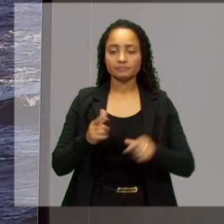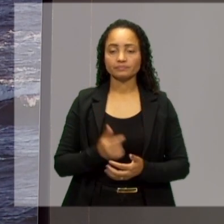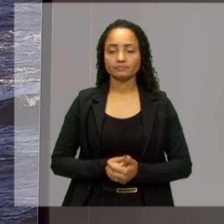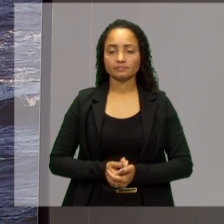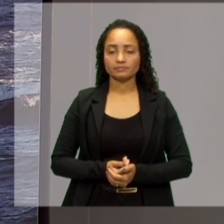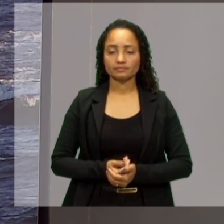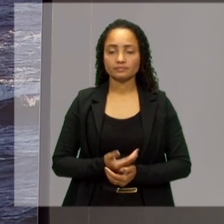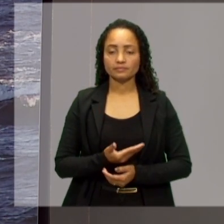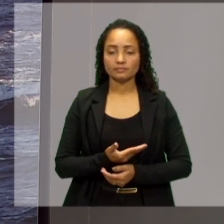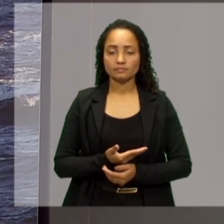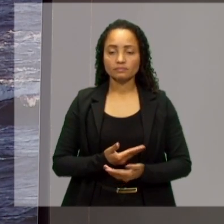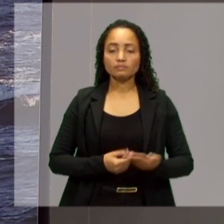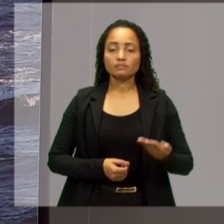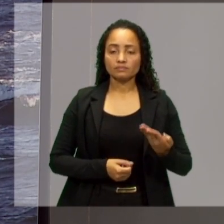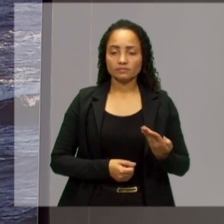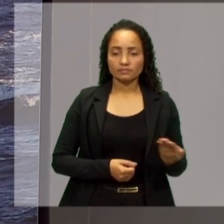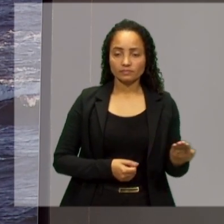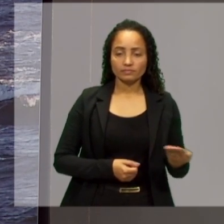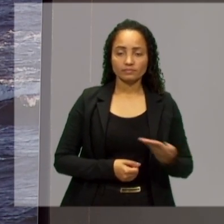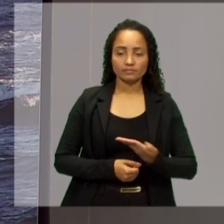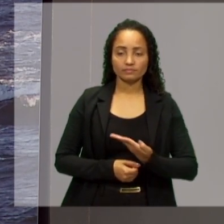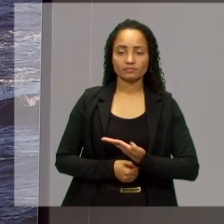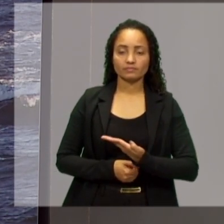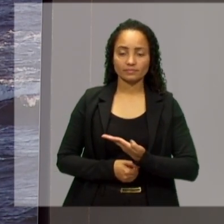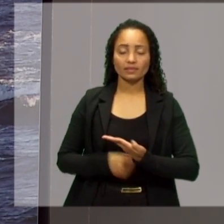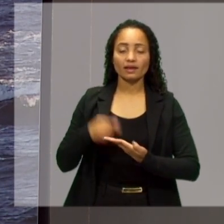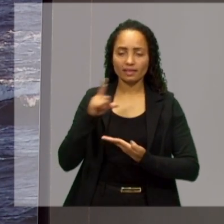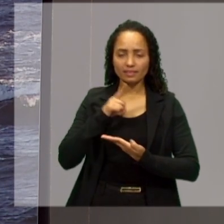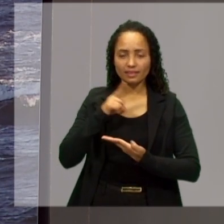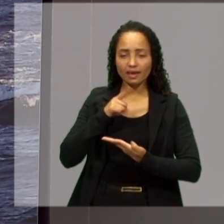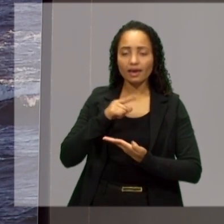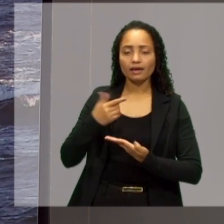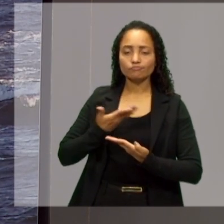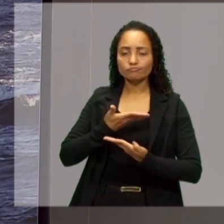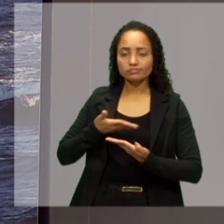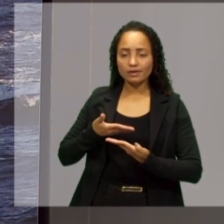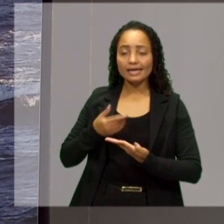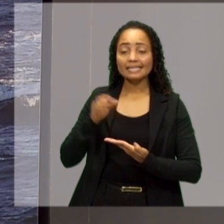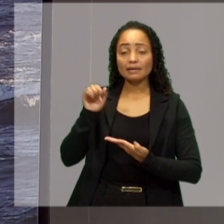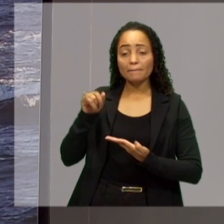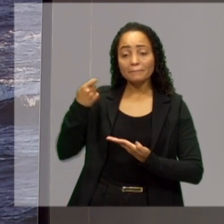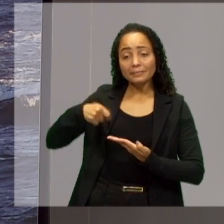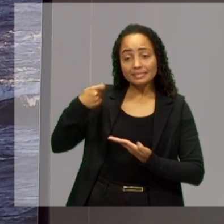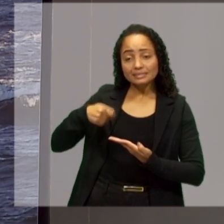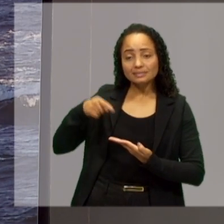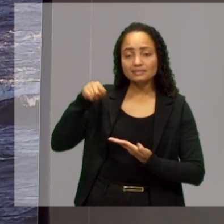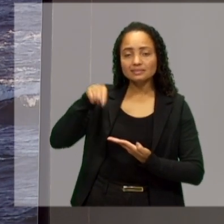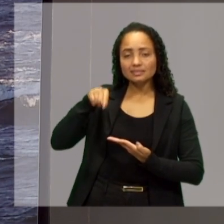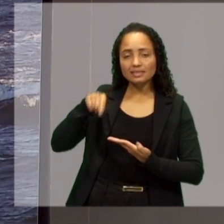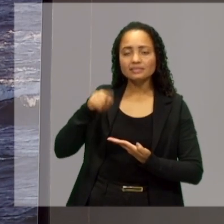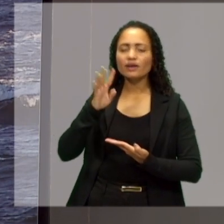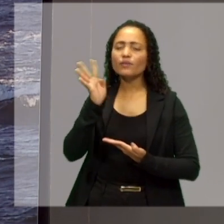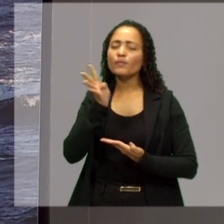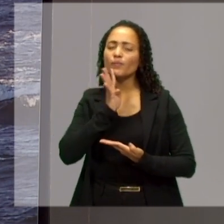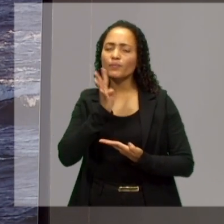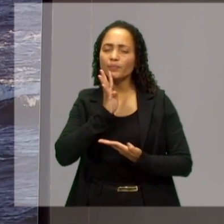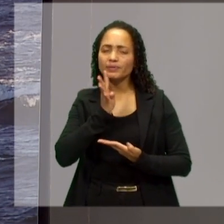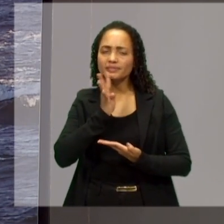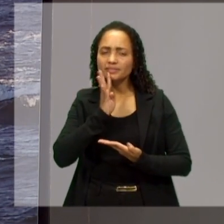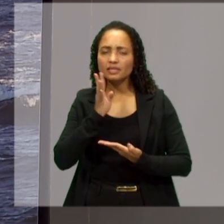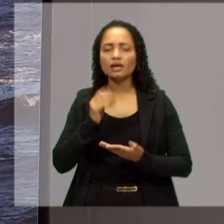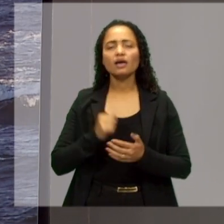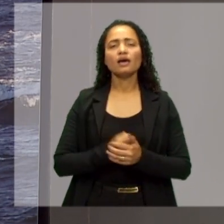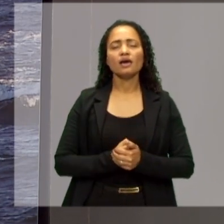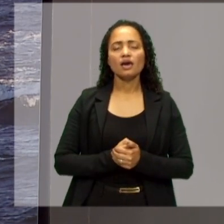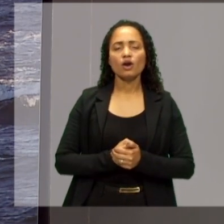aqui, porque eu quero chamar o pessoal. Quem realmente precisa da Defensoria, quer conhecer,